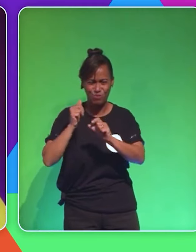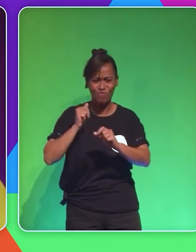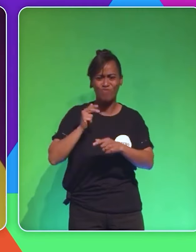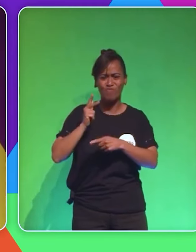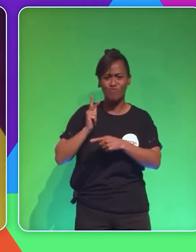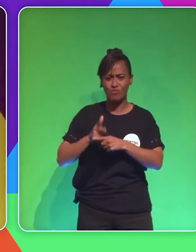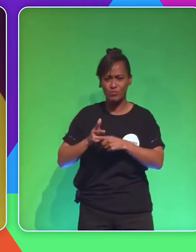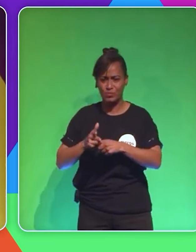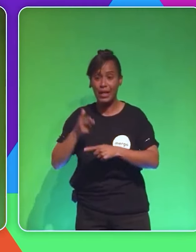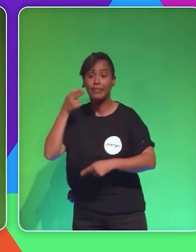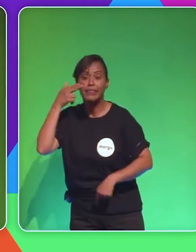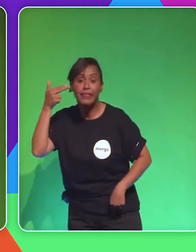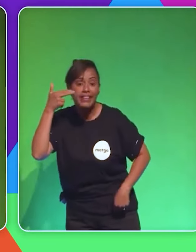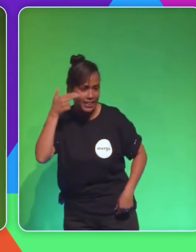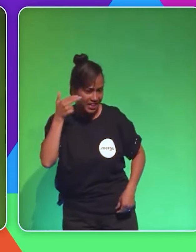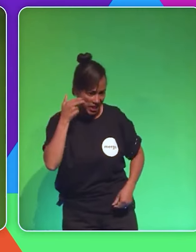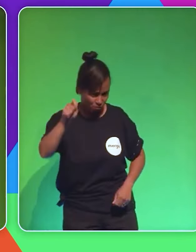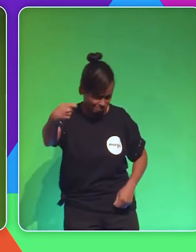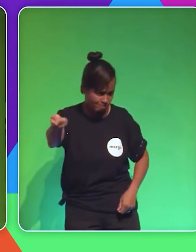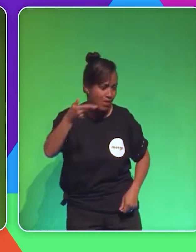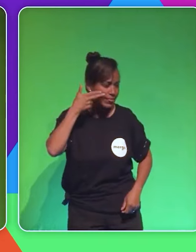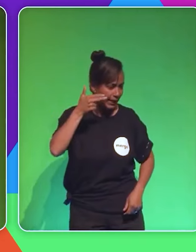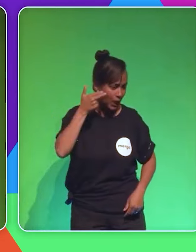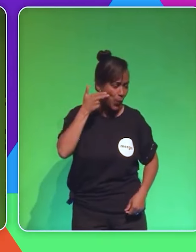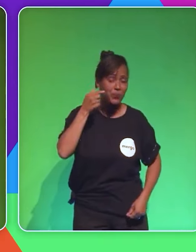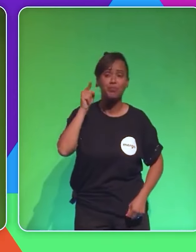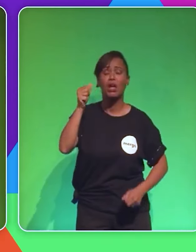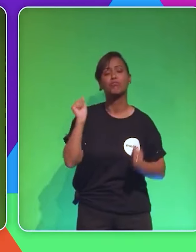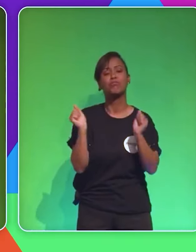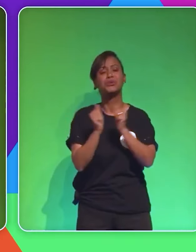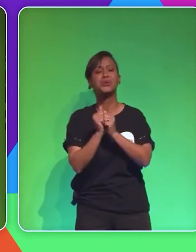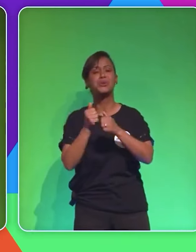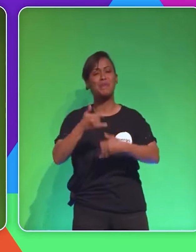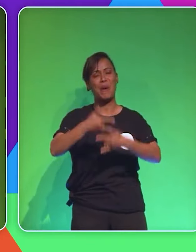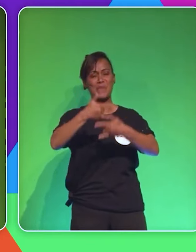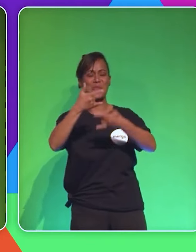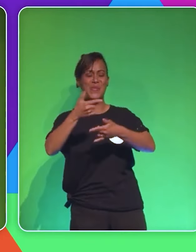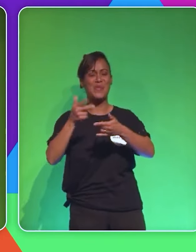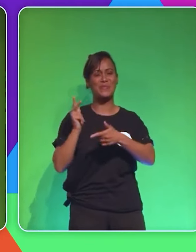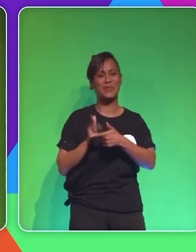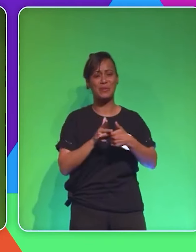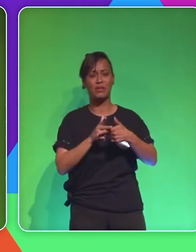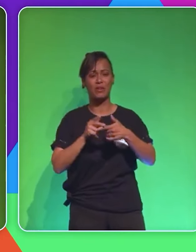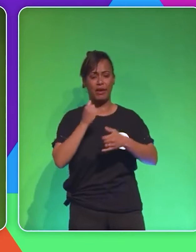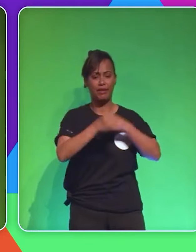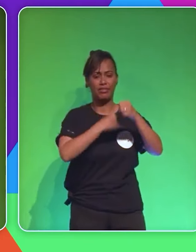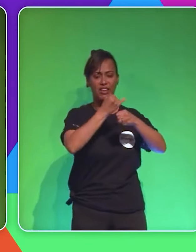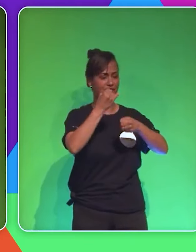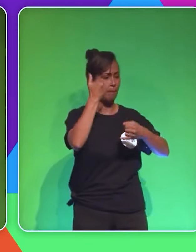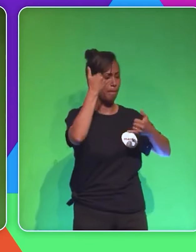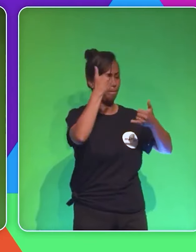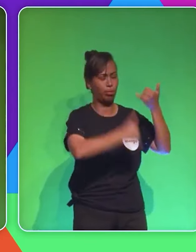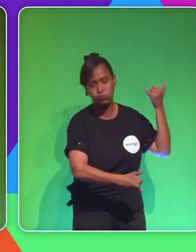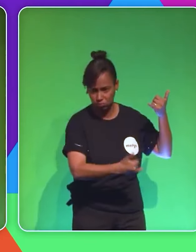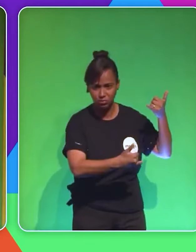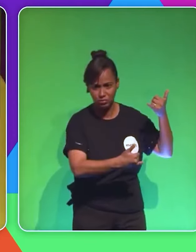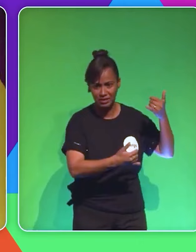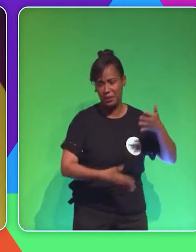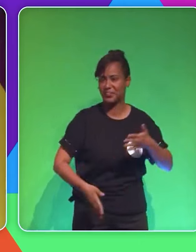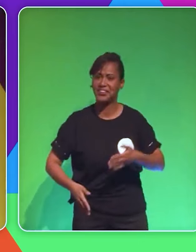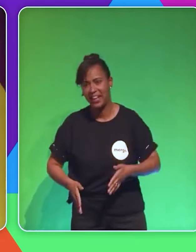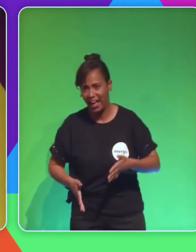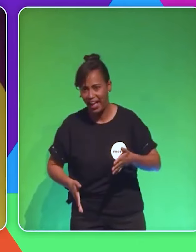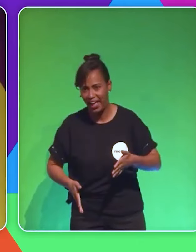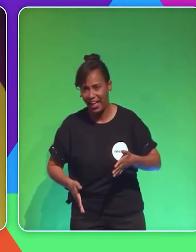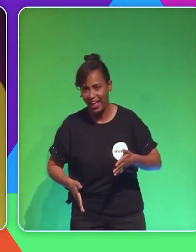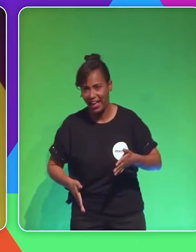com ele do nada caiu a caiu a minha internet chutei lá lul aí eu fiquei travada assim o Daniel